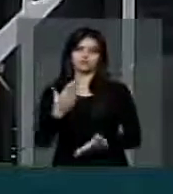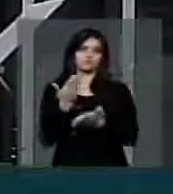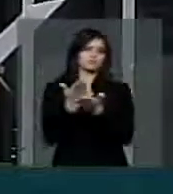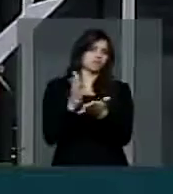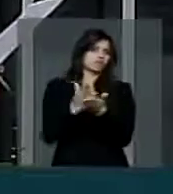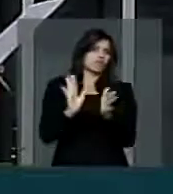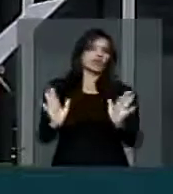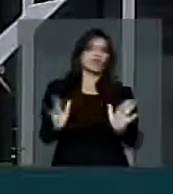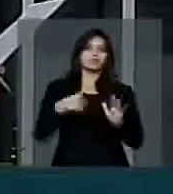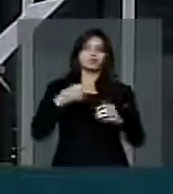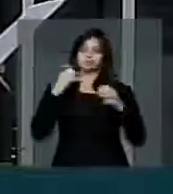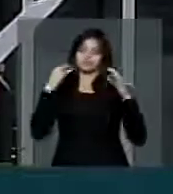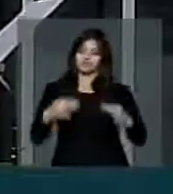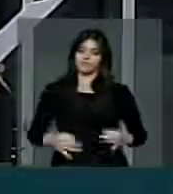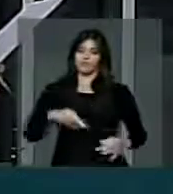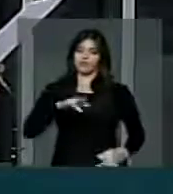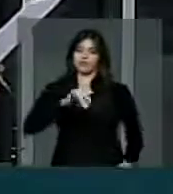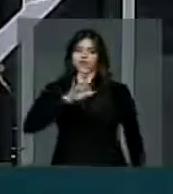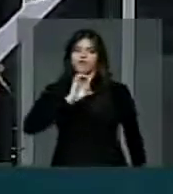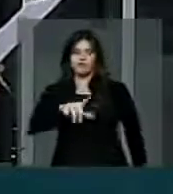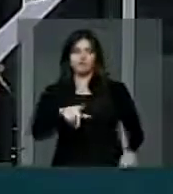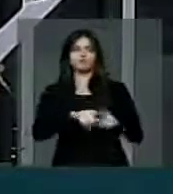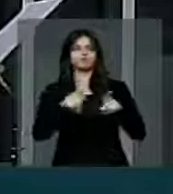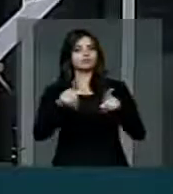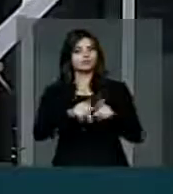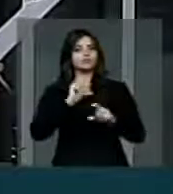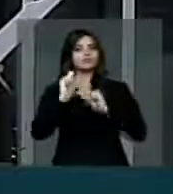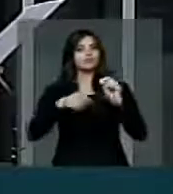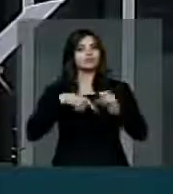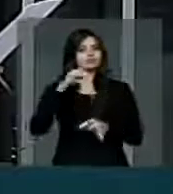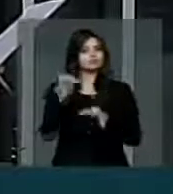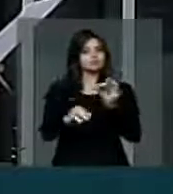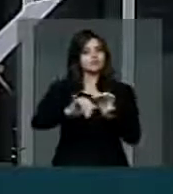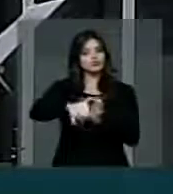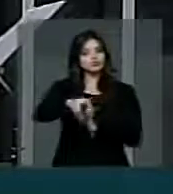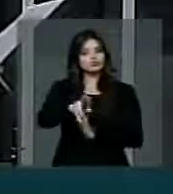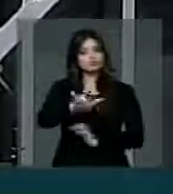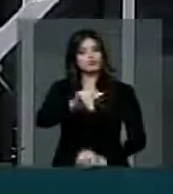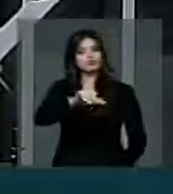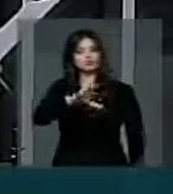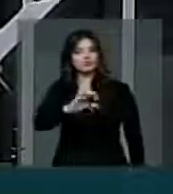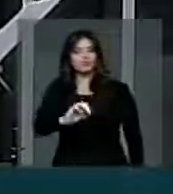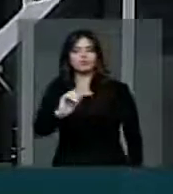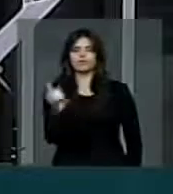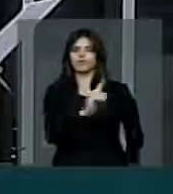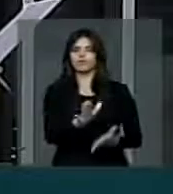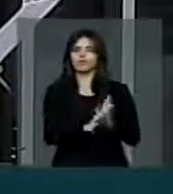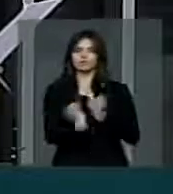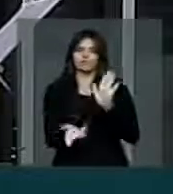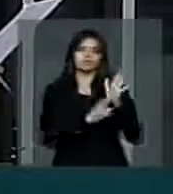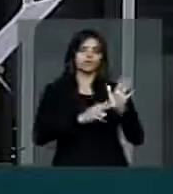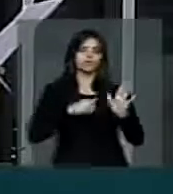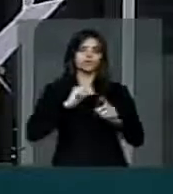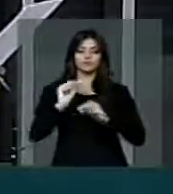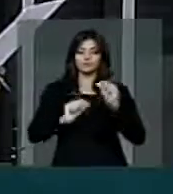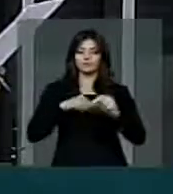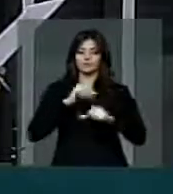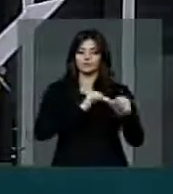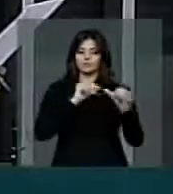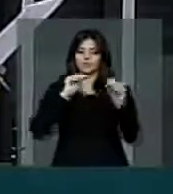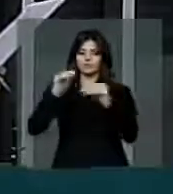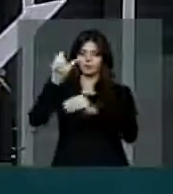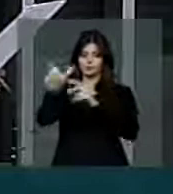ponto de vista moral, seja do ponto de vista jurídico, não está legitimado a transferir